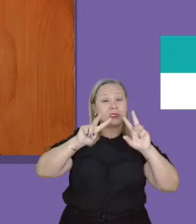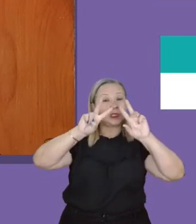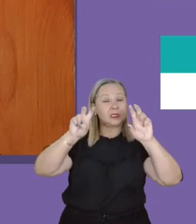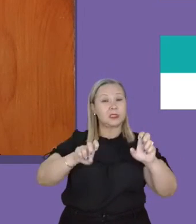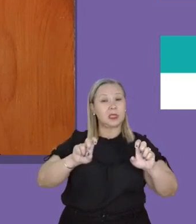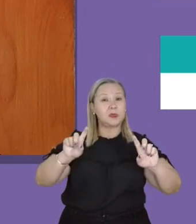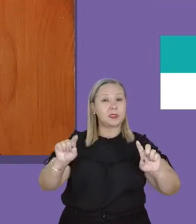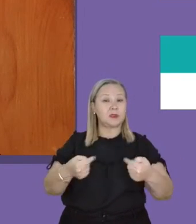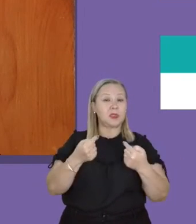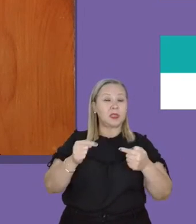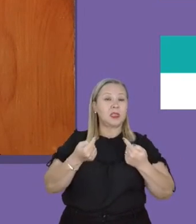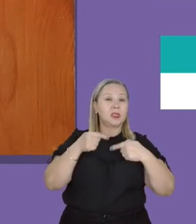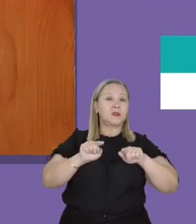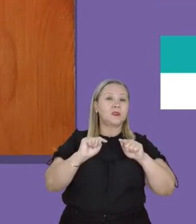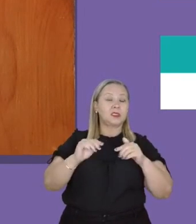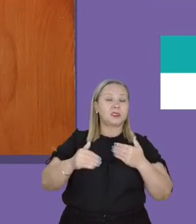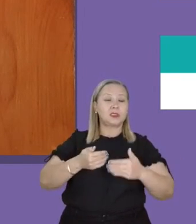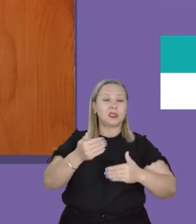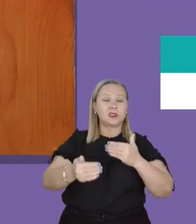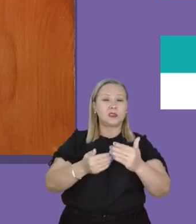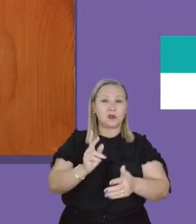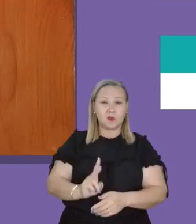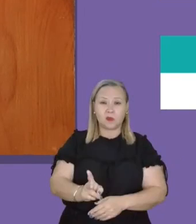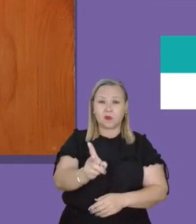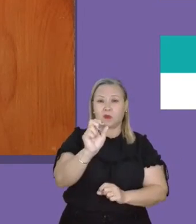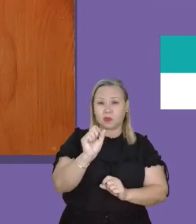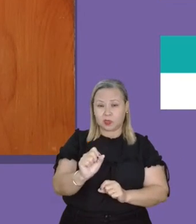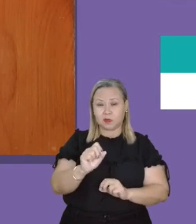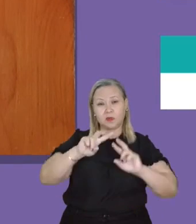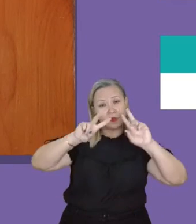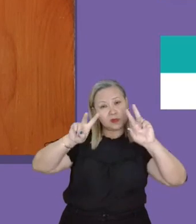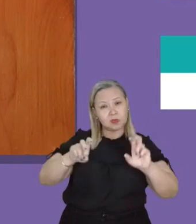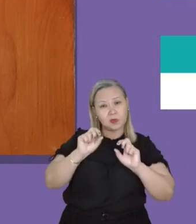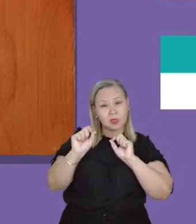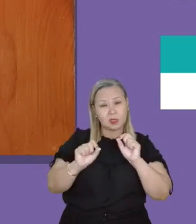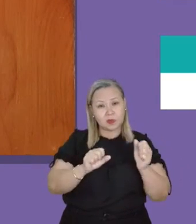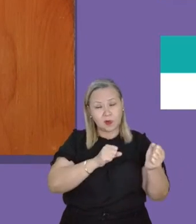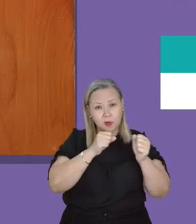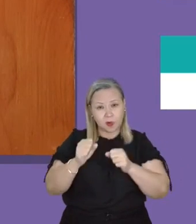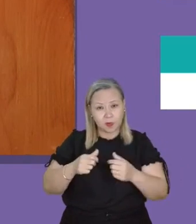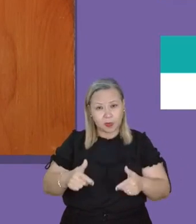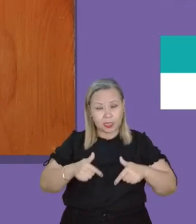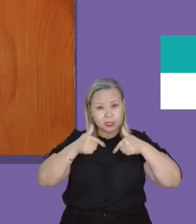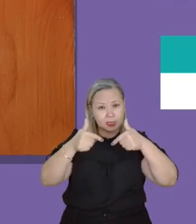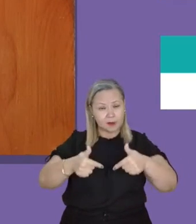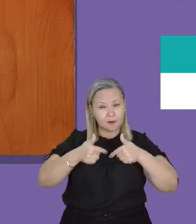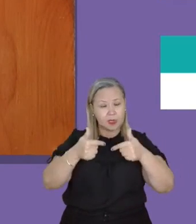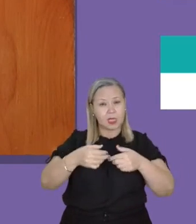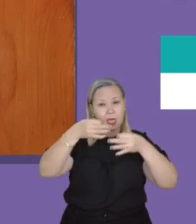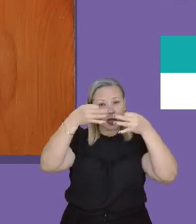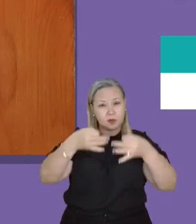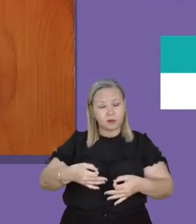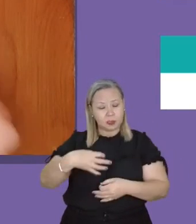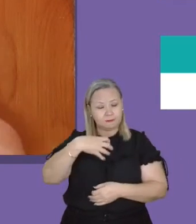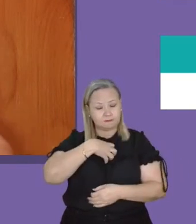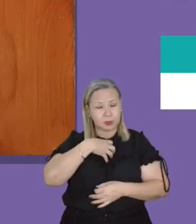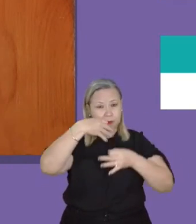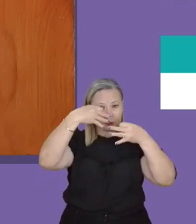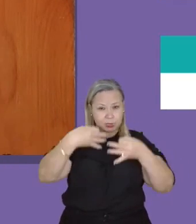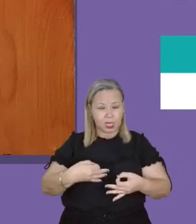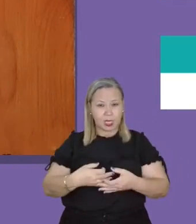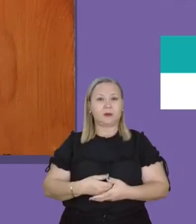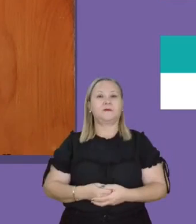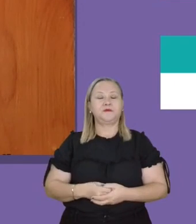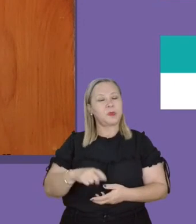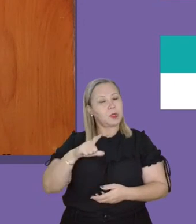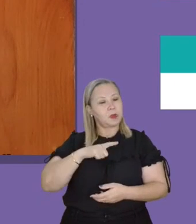há gerações e continuam na nossa, são temas que só vão poder ser enfrentados de maneira adequada quando nós